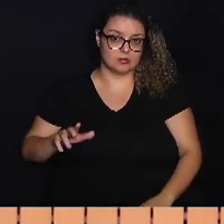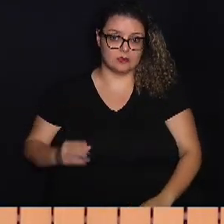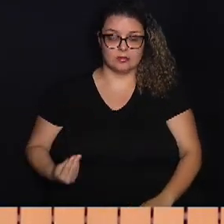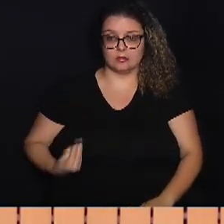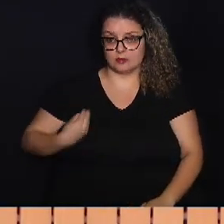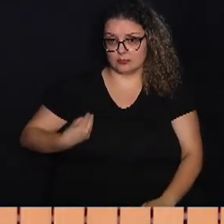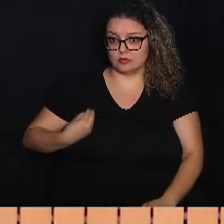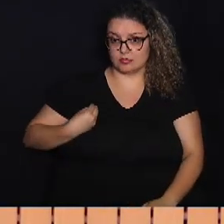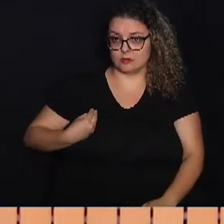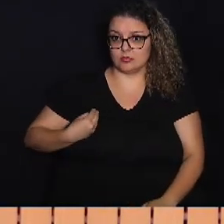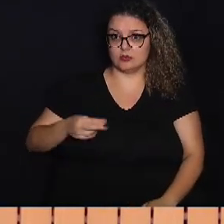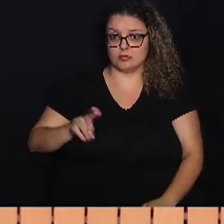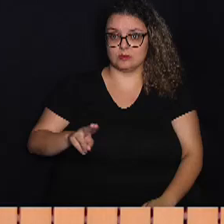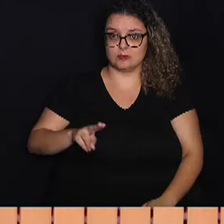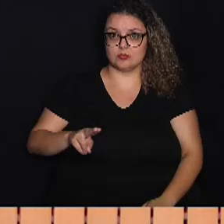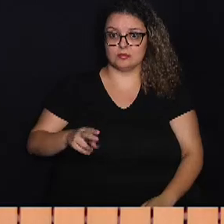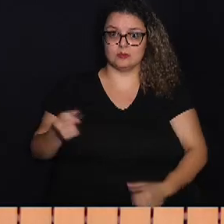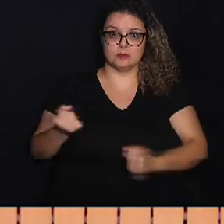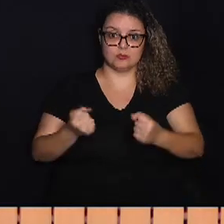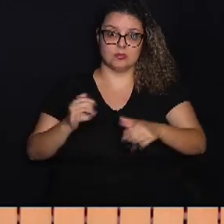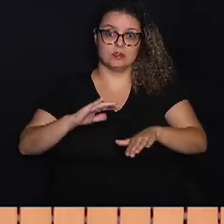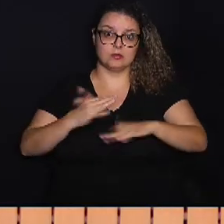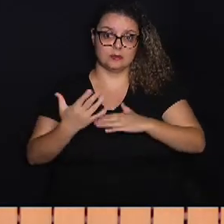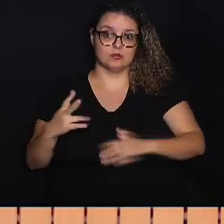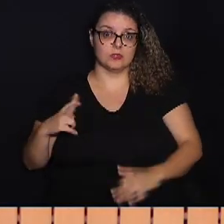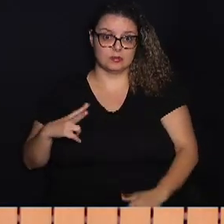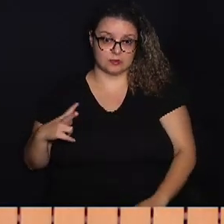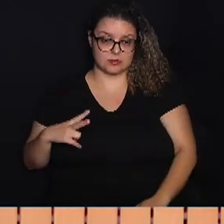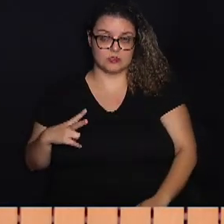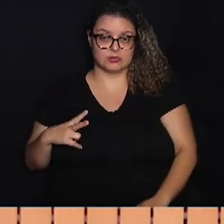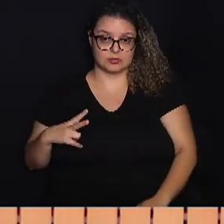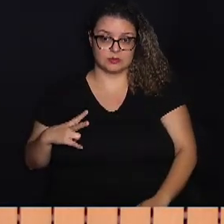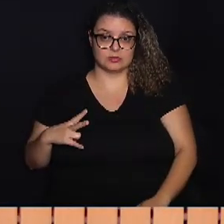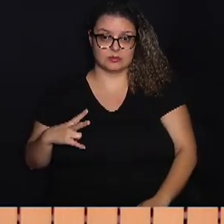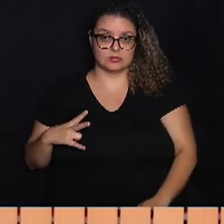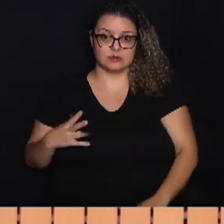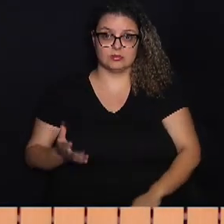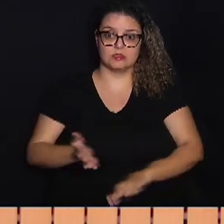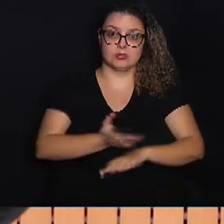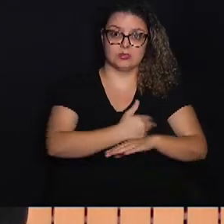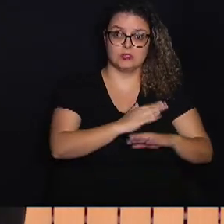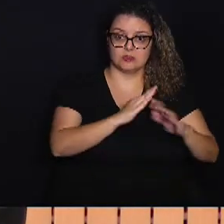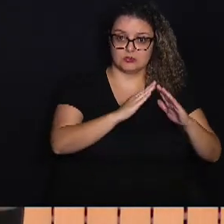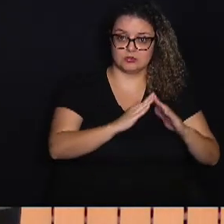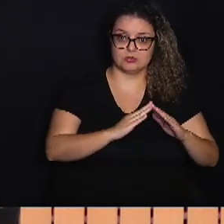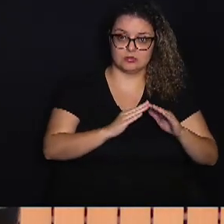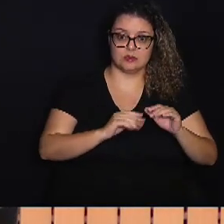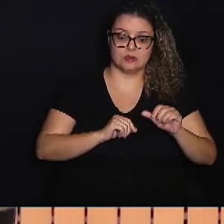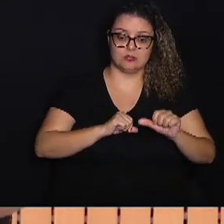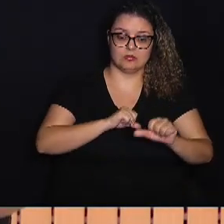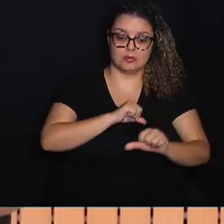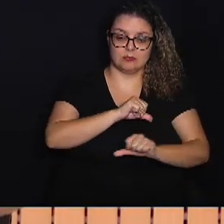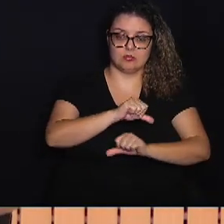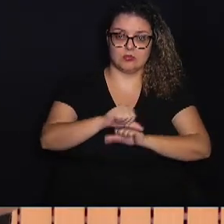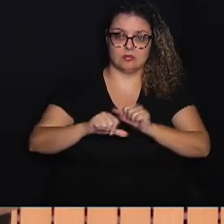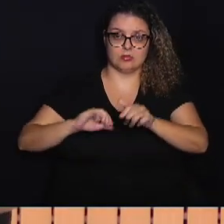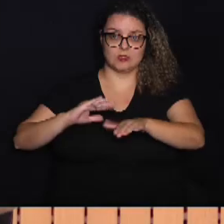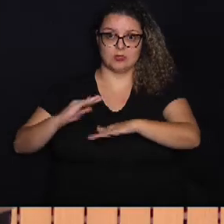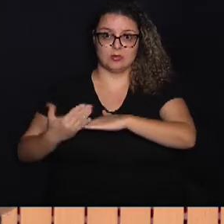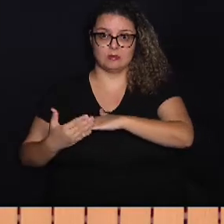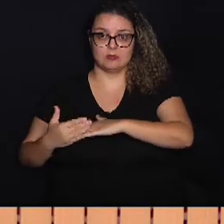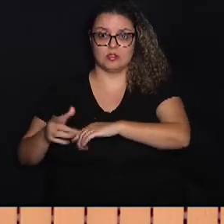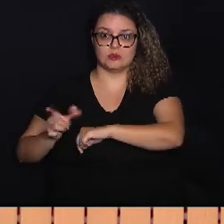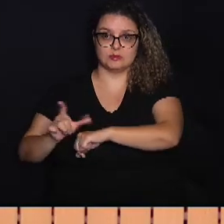uso do automóvel né os bairros em particular que eram residenciais e vão se transformando em bairros